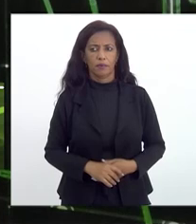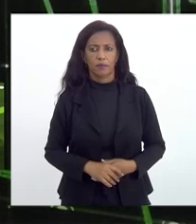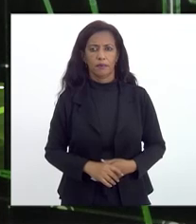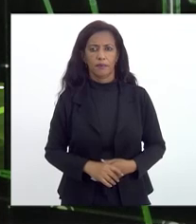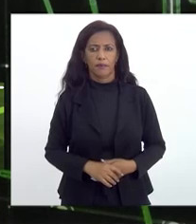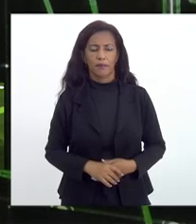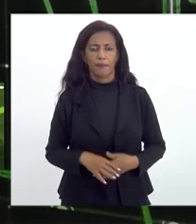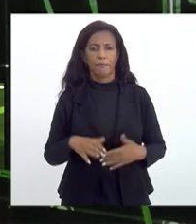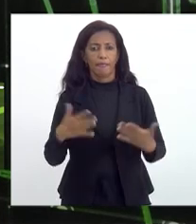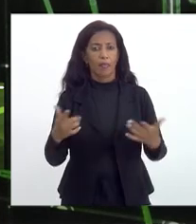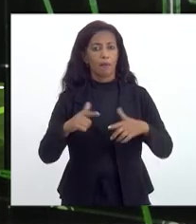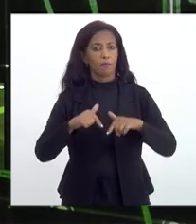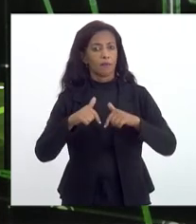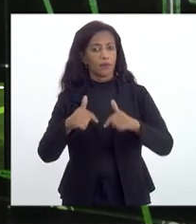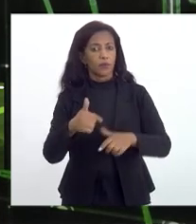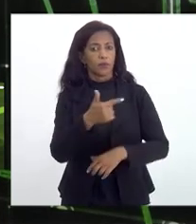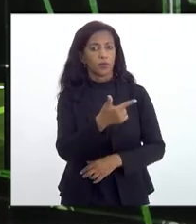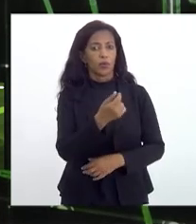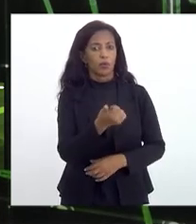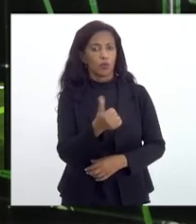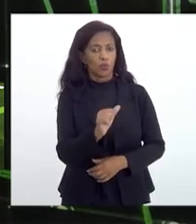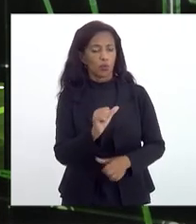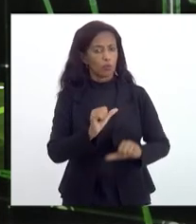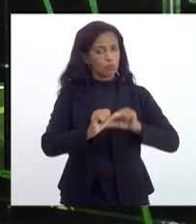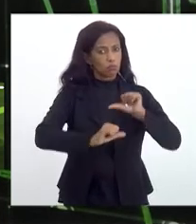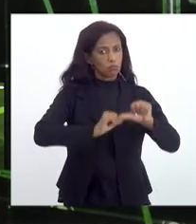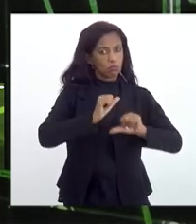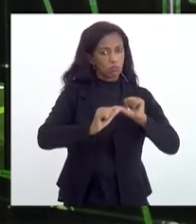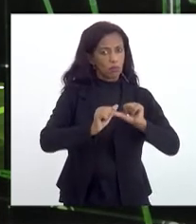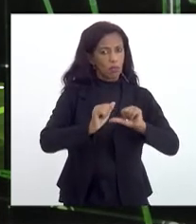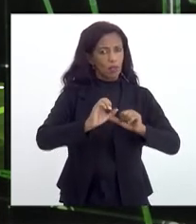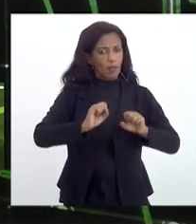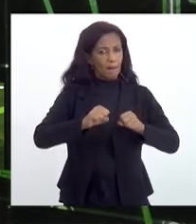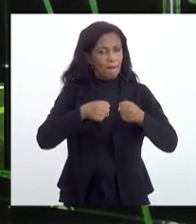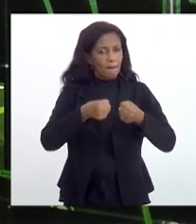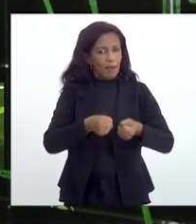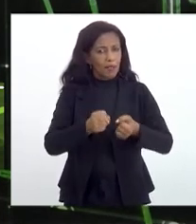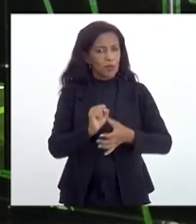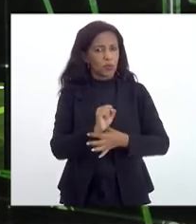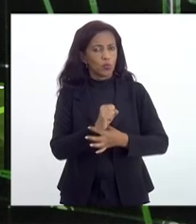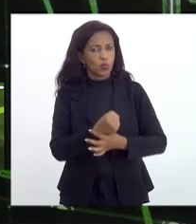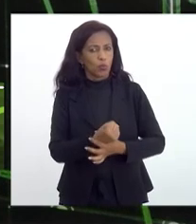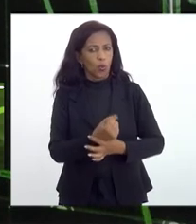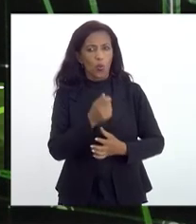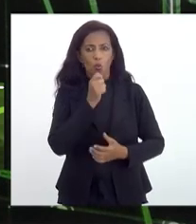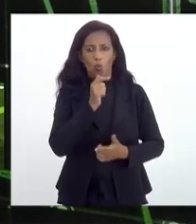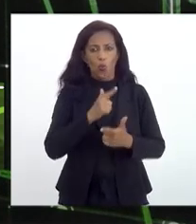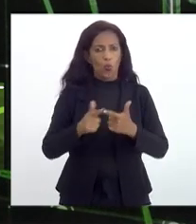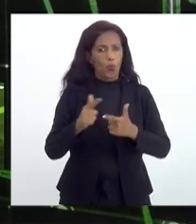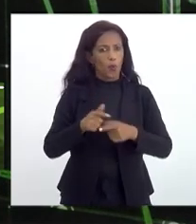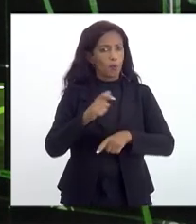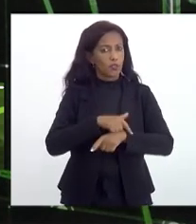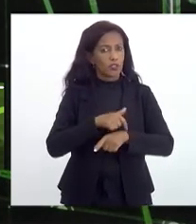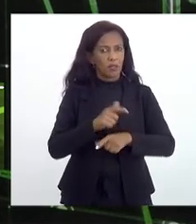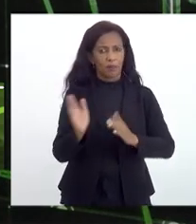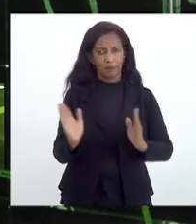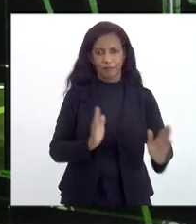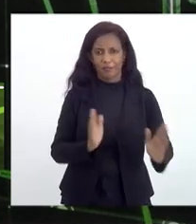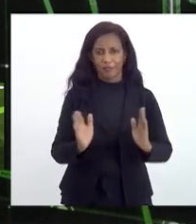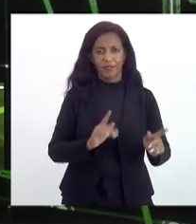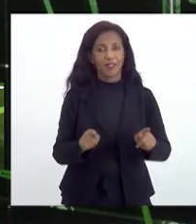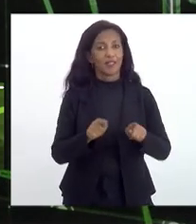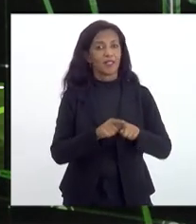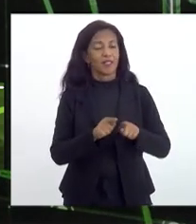mas, utilizando o 18 atualizado, dá mais segurança, a gente não tem problema de prazo para entrega e, ao mesmo